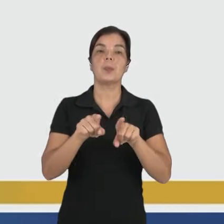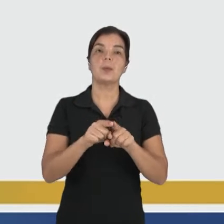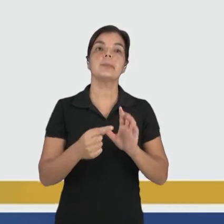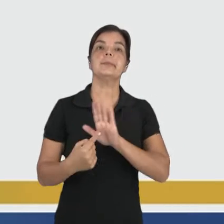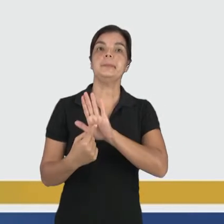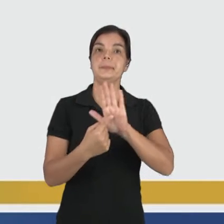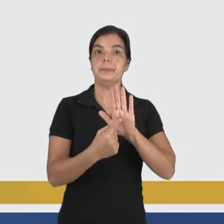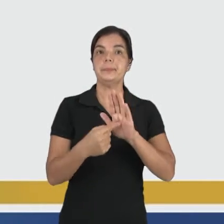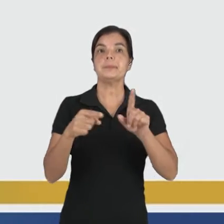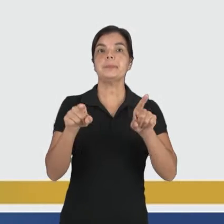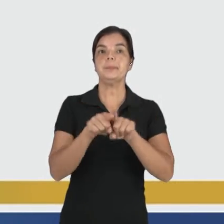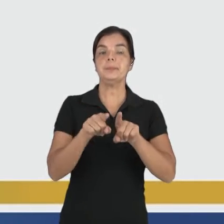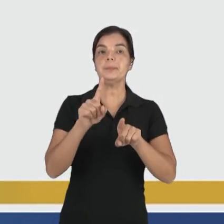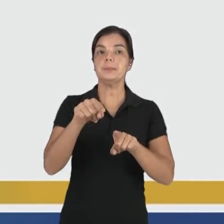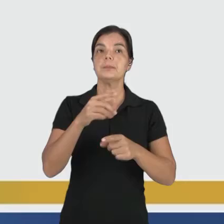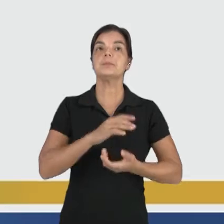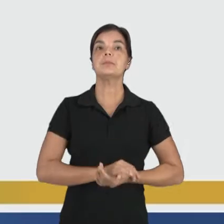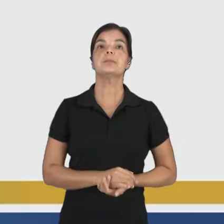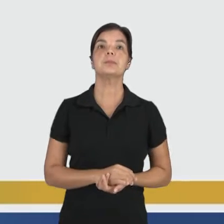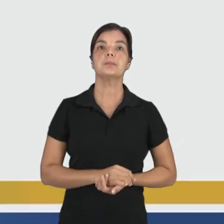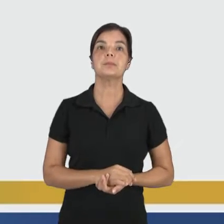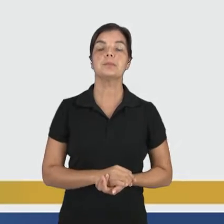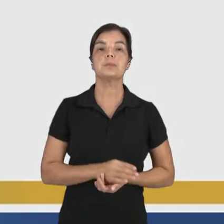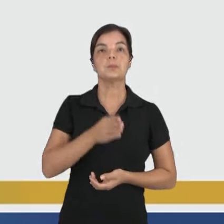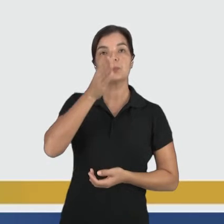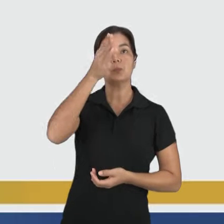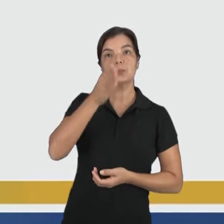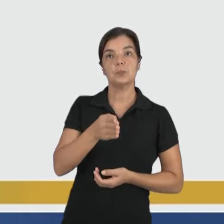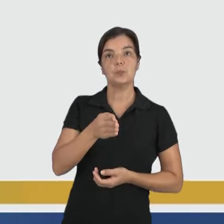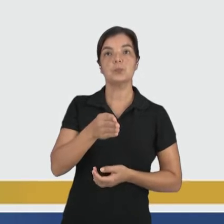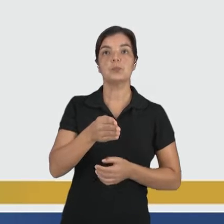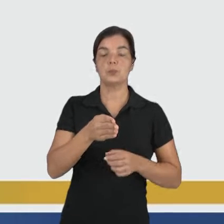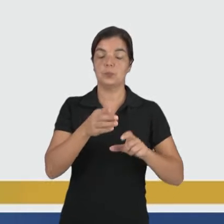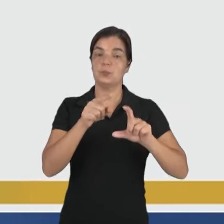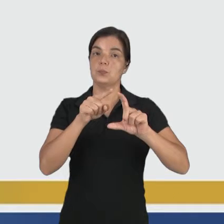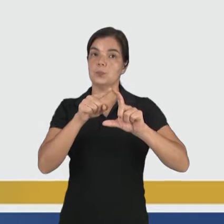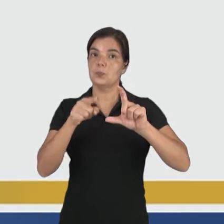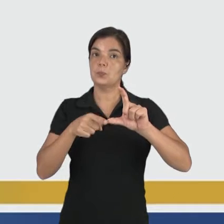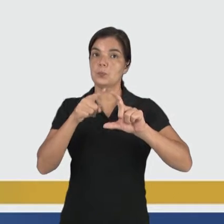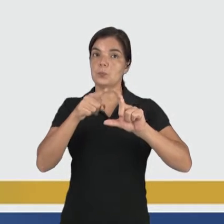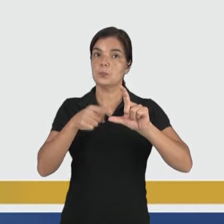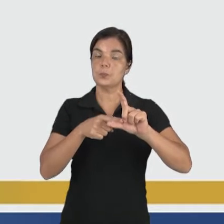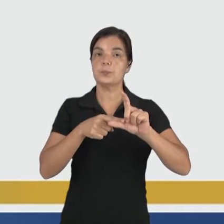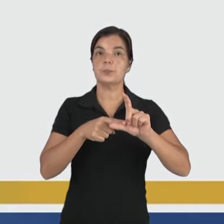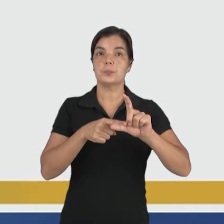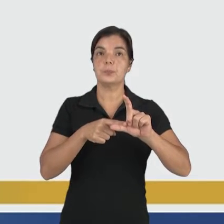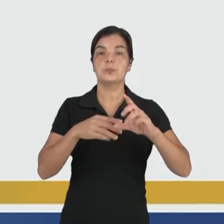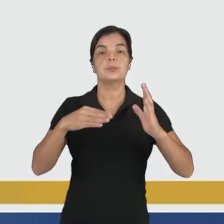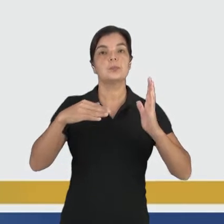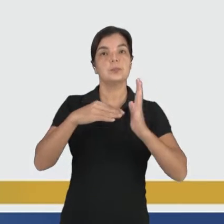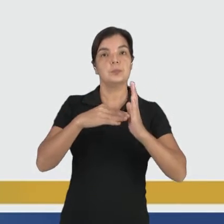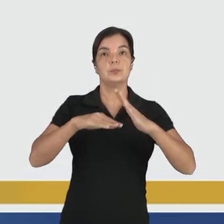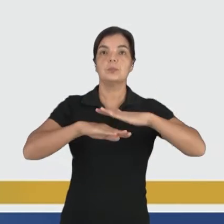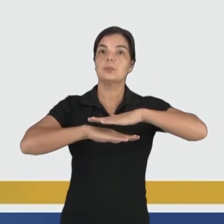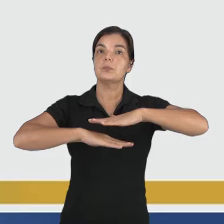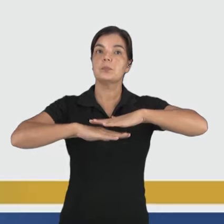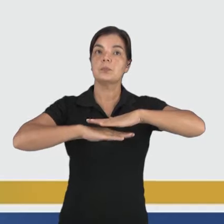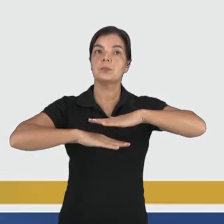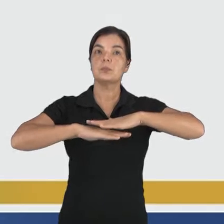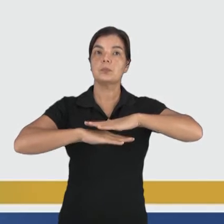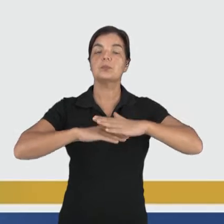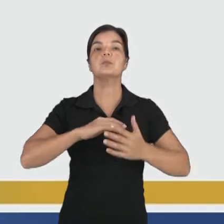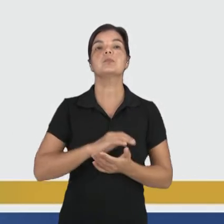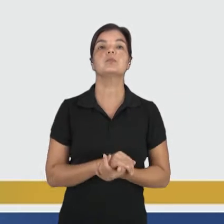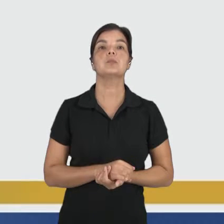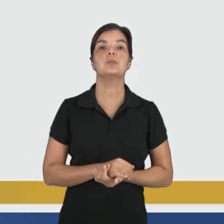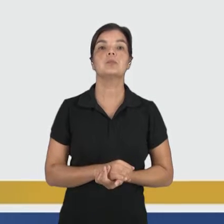telinha. Ela é lá do ponto do vértice, no ápice do cone, até a sua base,